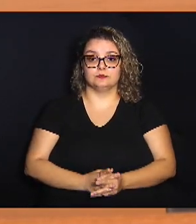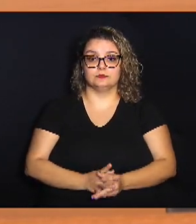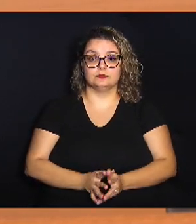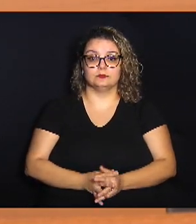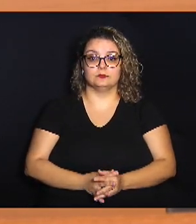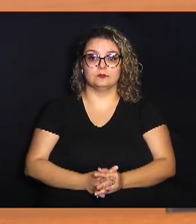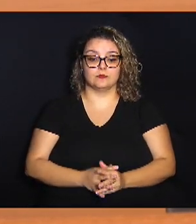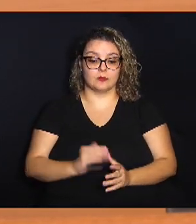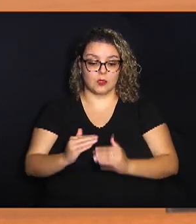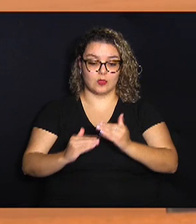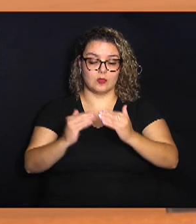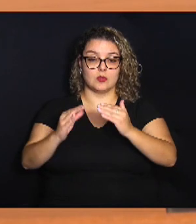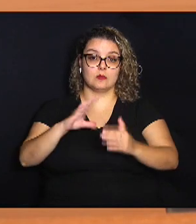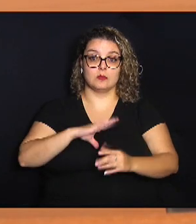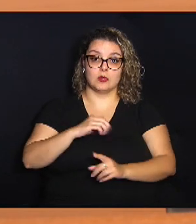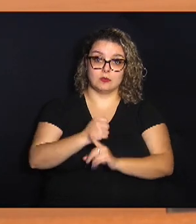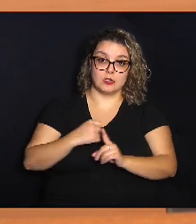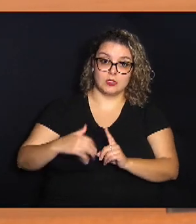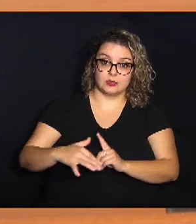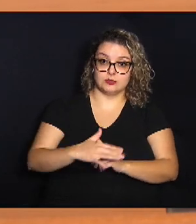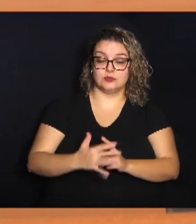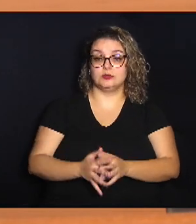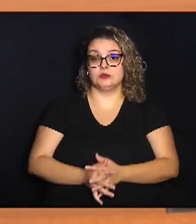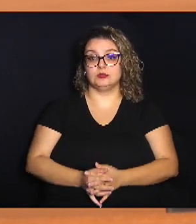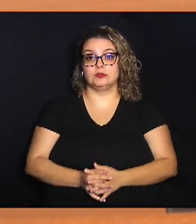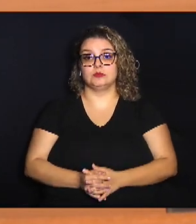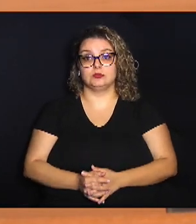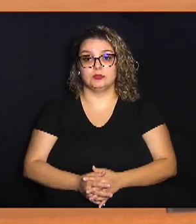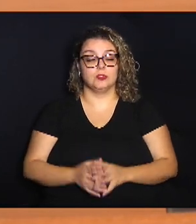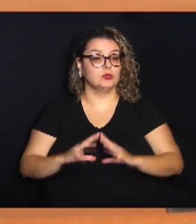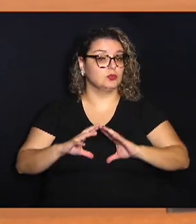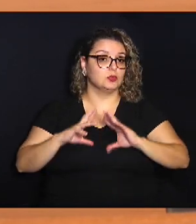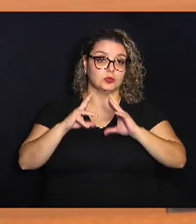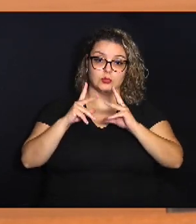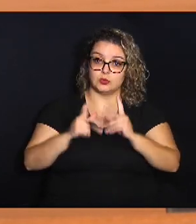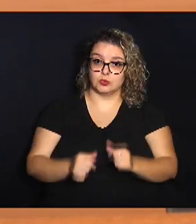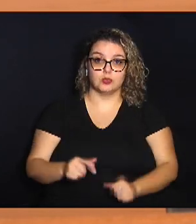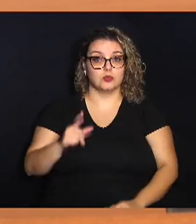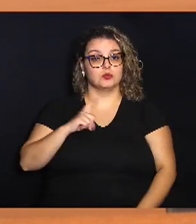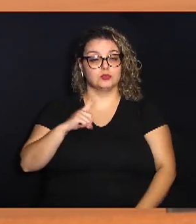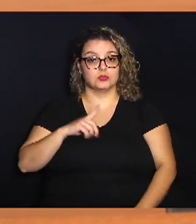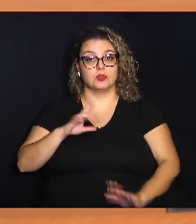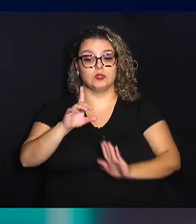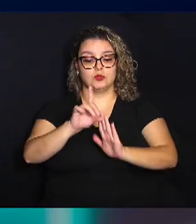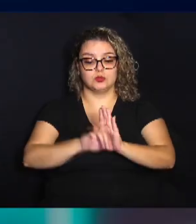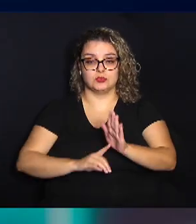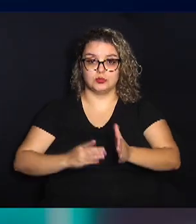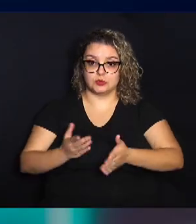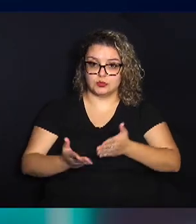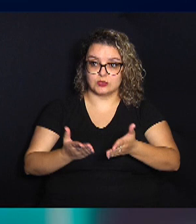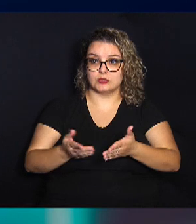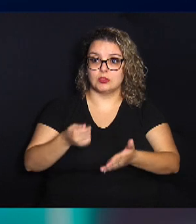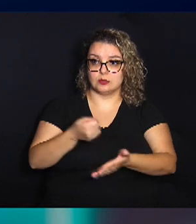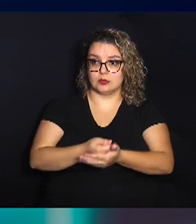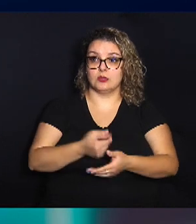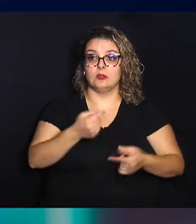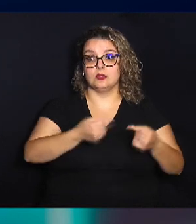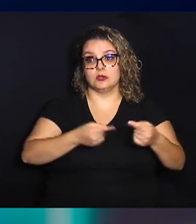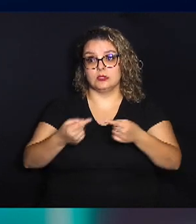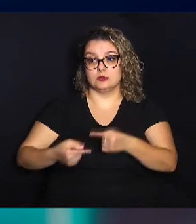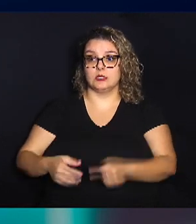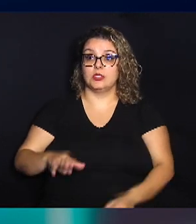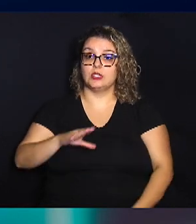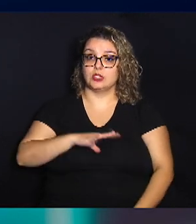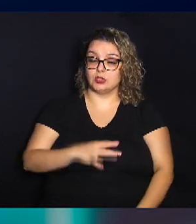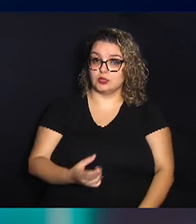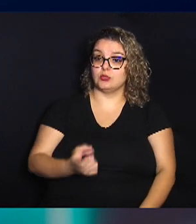construir uma cidade, uma sociedade onde todos têm os seus direitos preservados. Foi debatido que